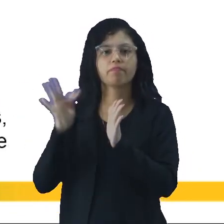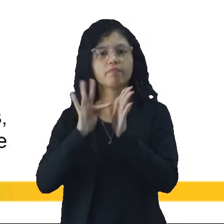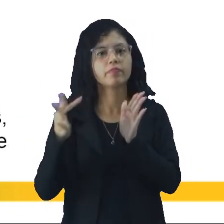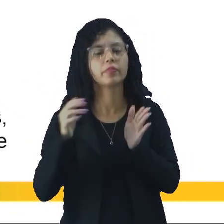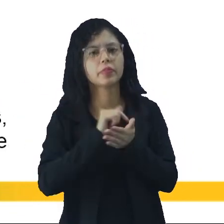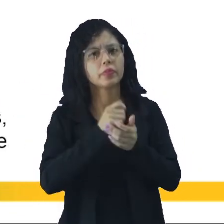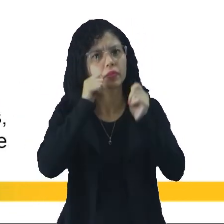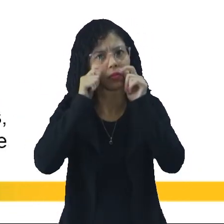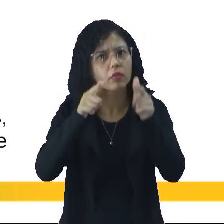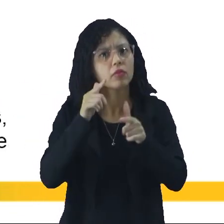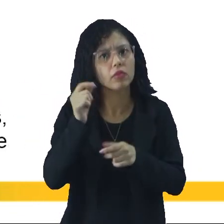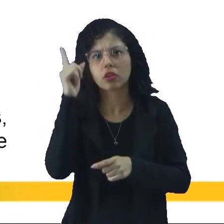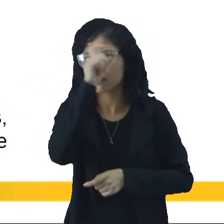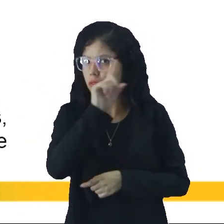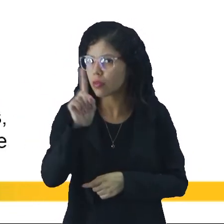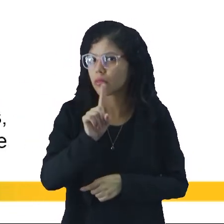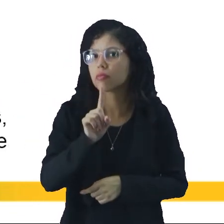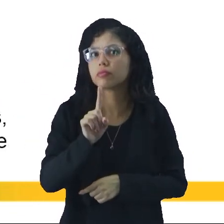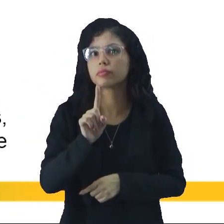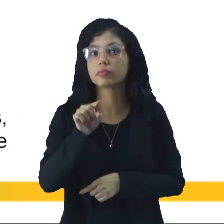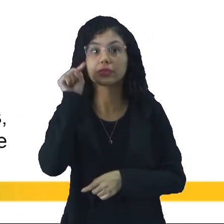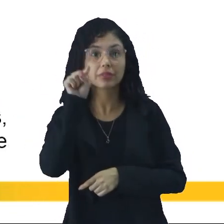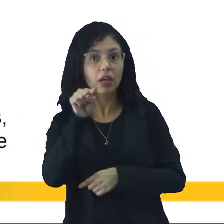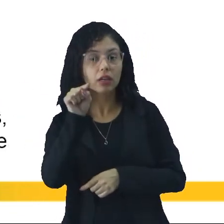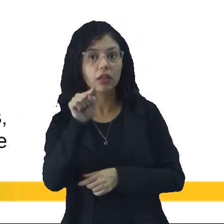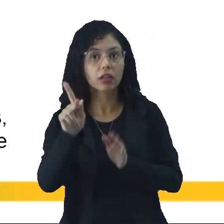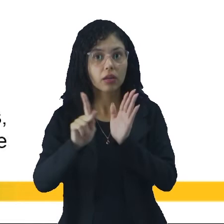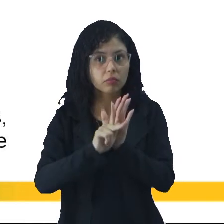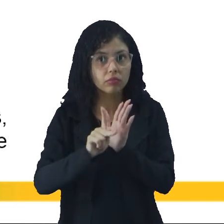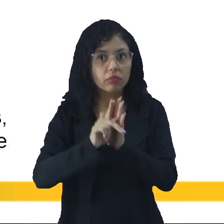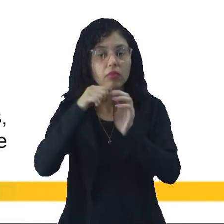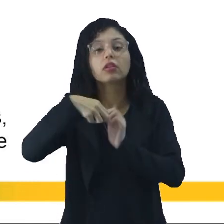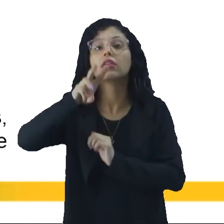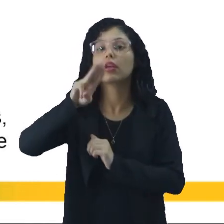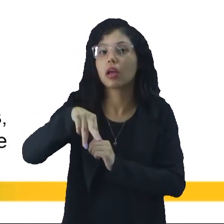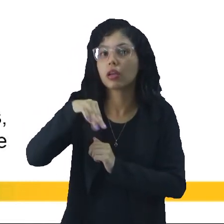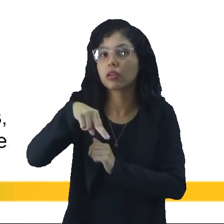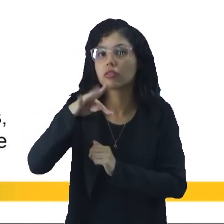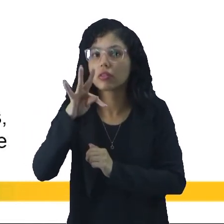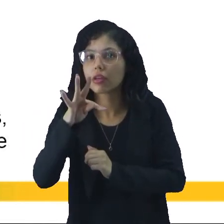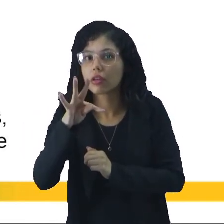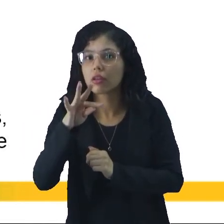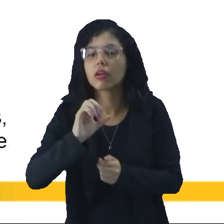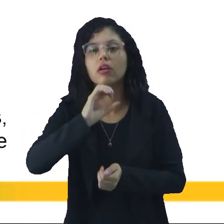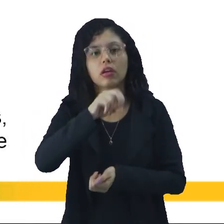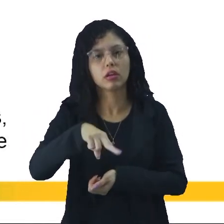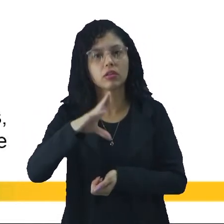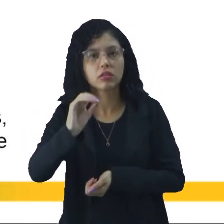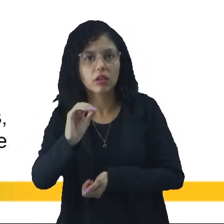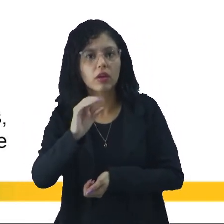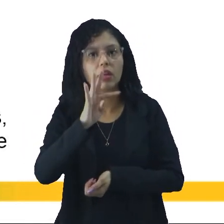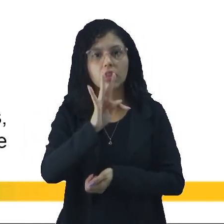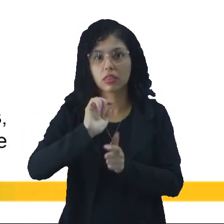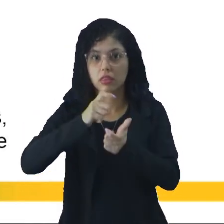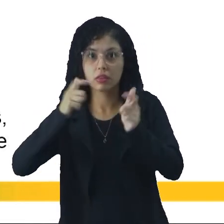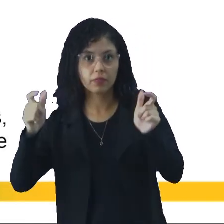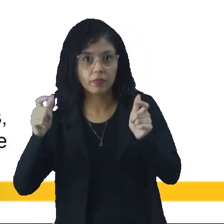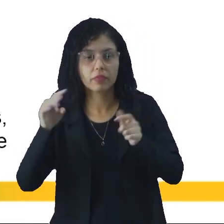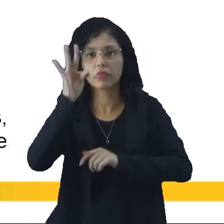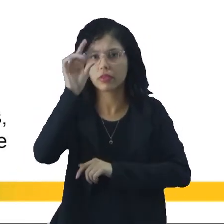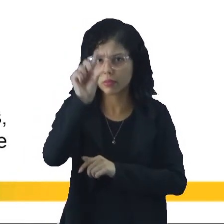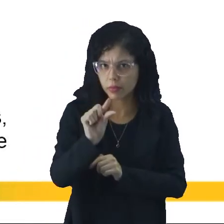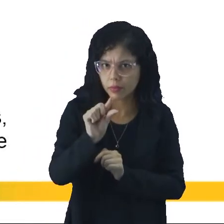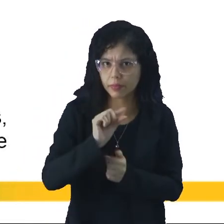Pessoal, presta bem atenção que não é complicado. Aqui está especificando quem é n de t, quem é n0, quem é tzão, tá? E o